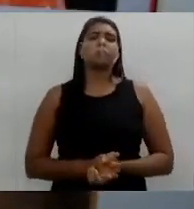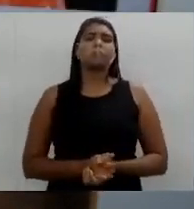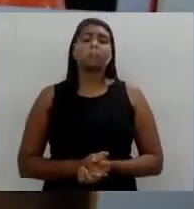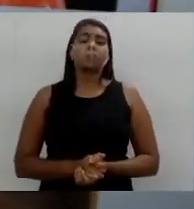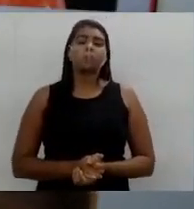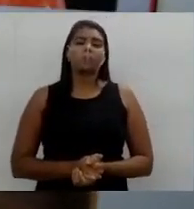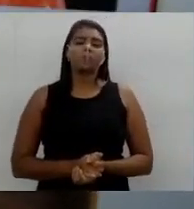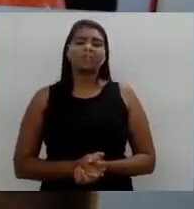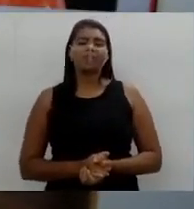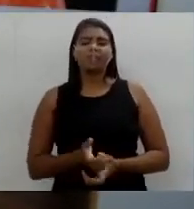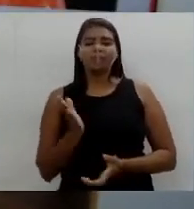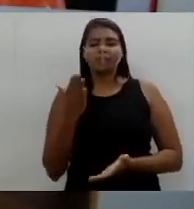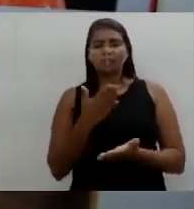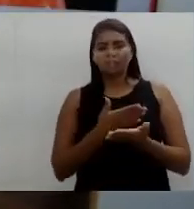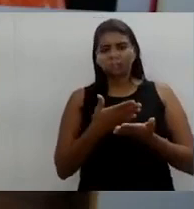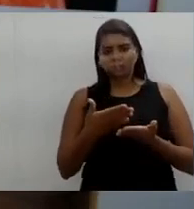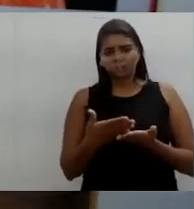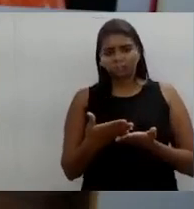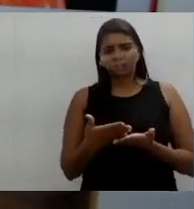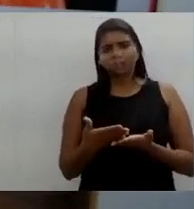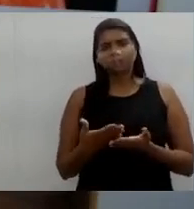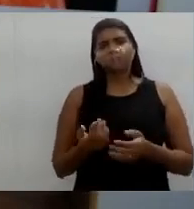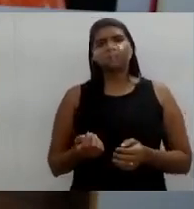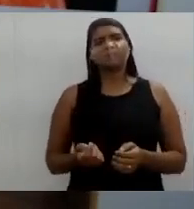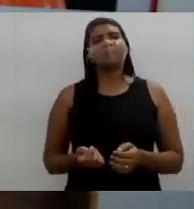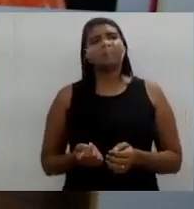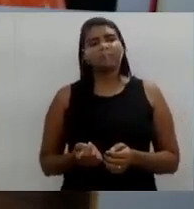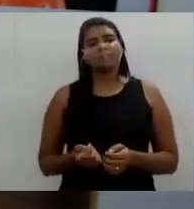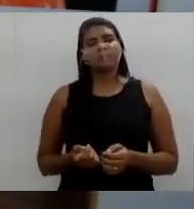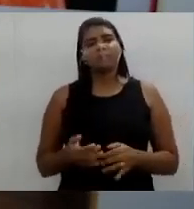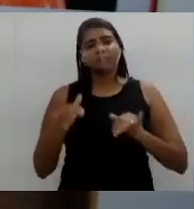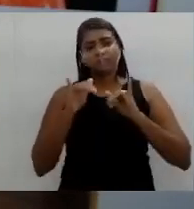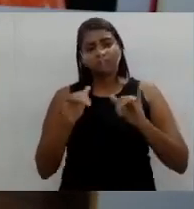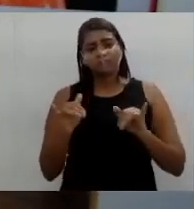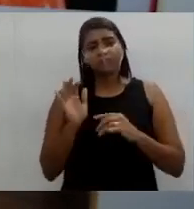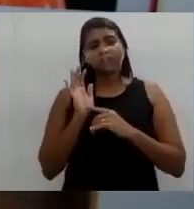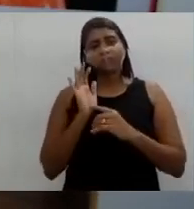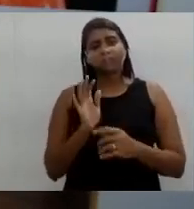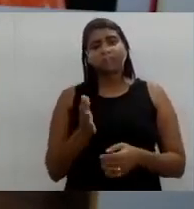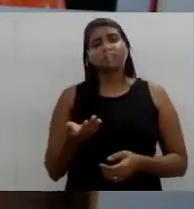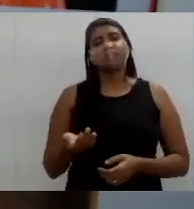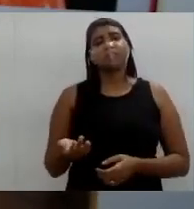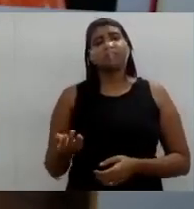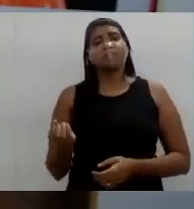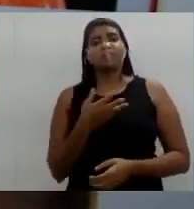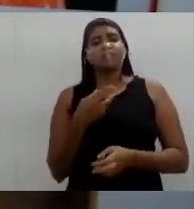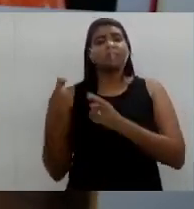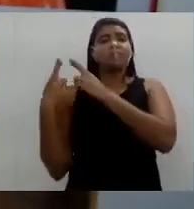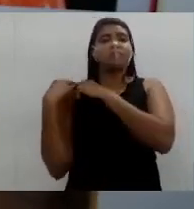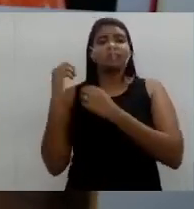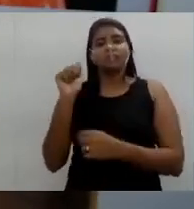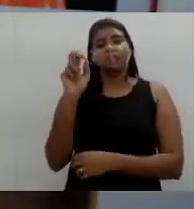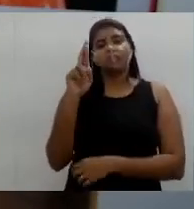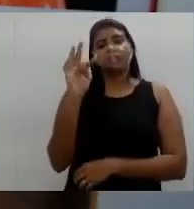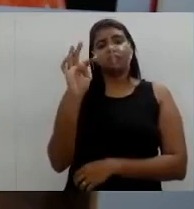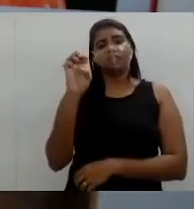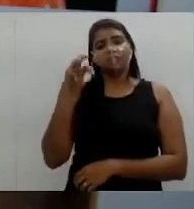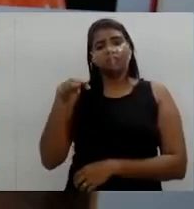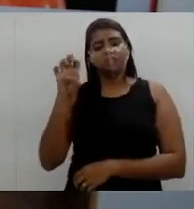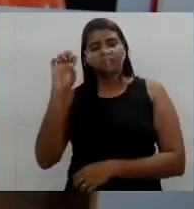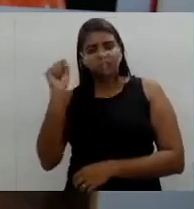Mas aí a gente começa, a partir da notícia que eu trouxe para vocês, daquela nova missão Artemis,